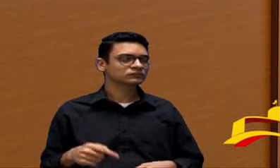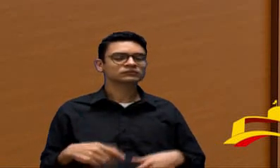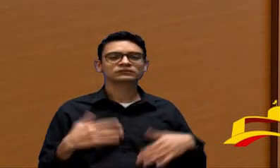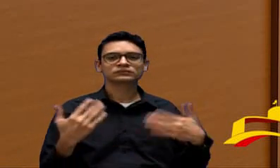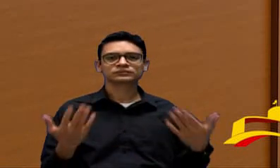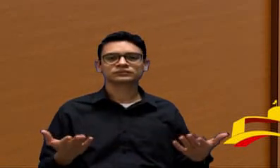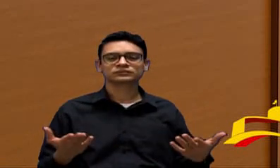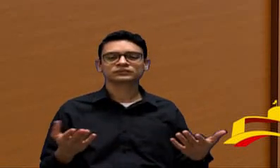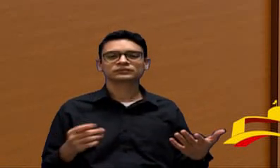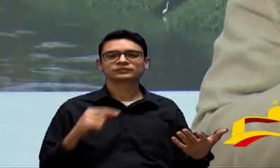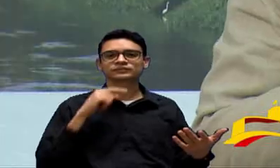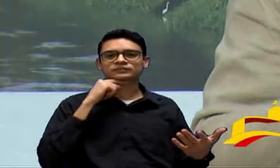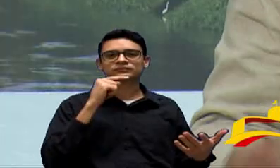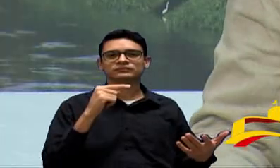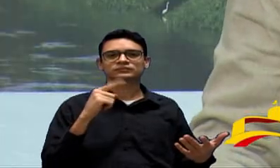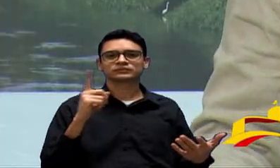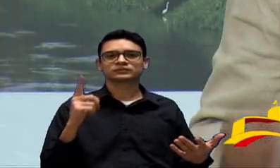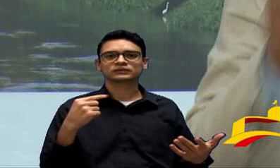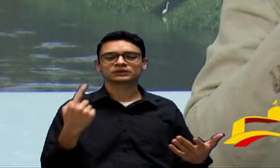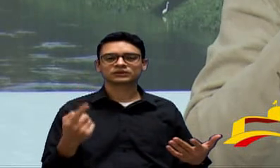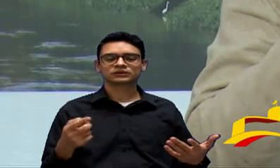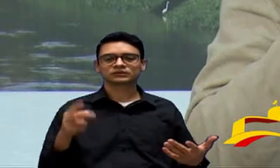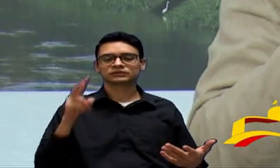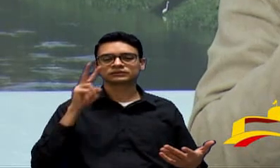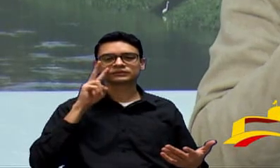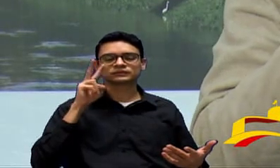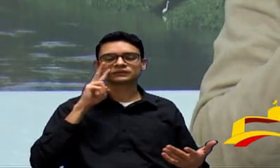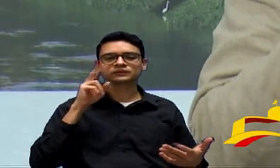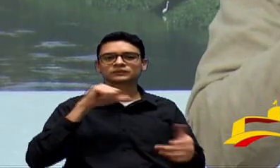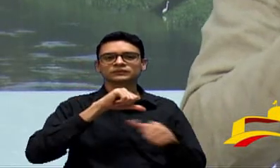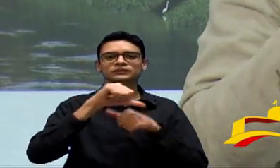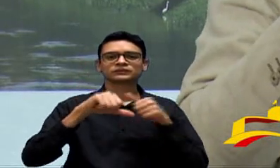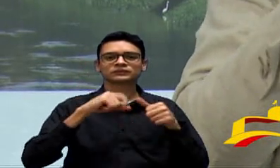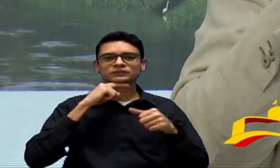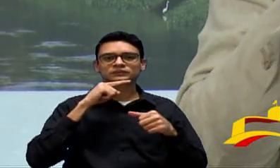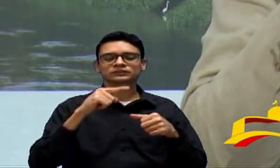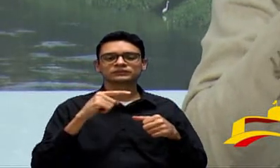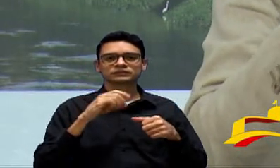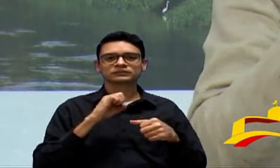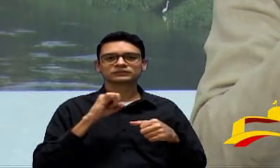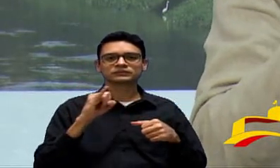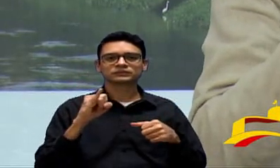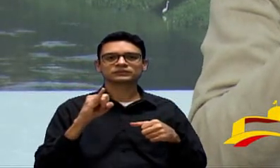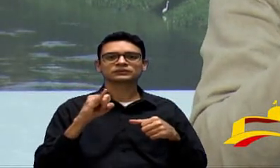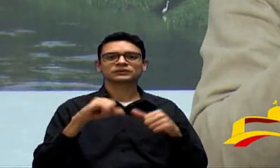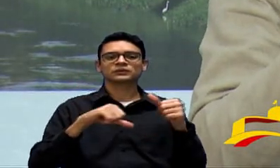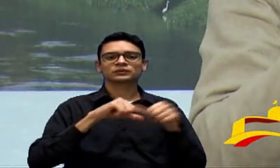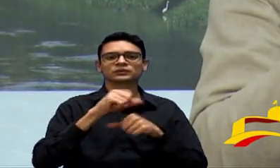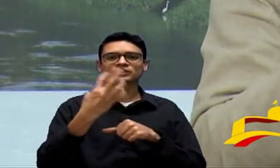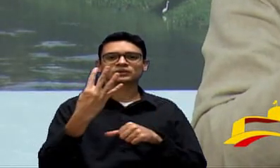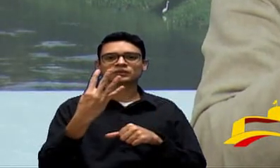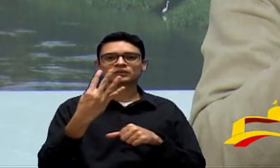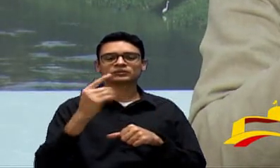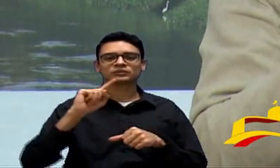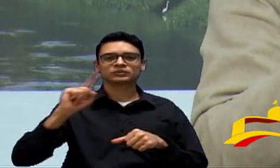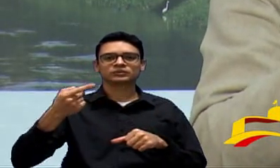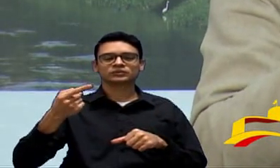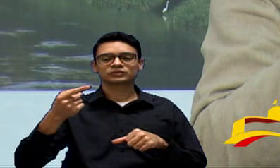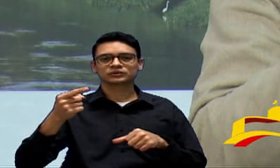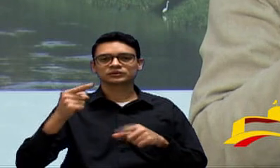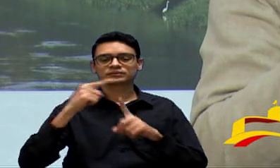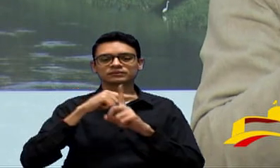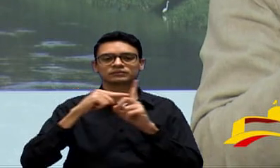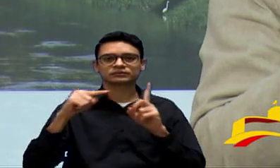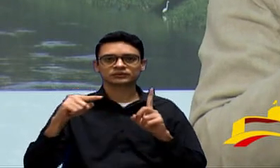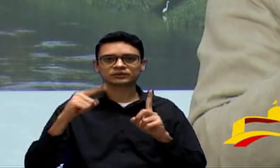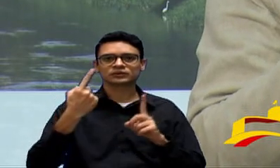Então, mas não tem como. A gente não vai conseguir, Vitão, se a gente... Para trocar. Se a gente conseguir, vai aumentar para 4 milhões e meio agora, para o ano que vem. É